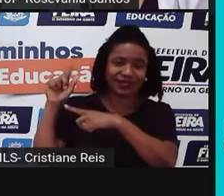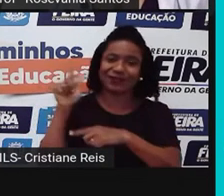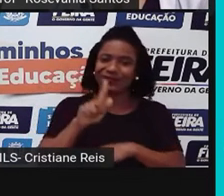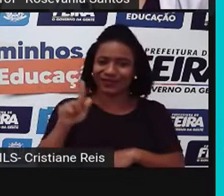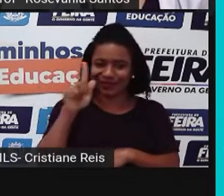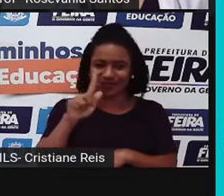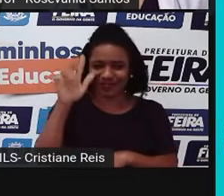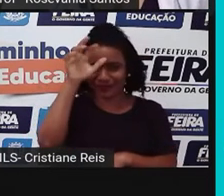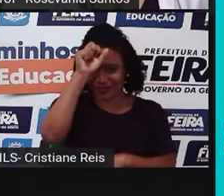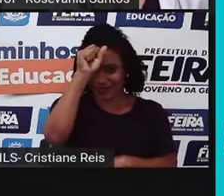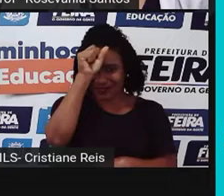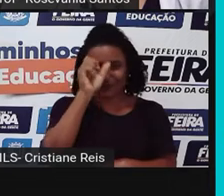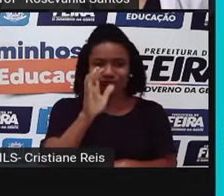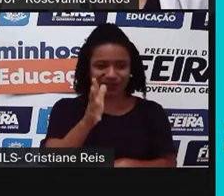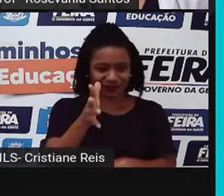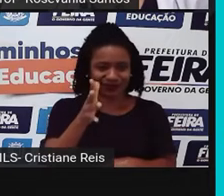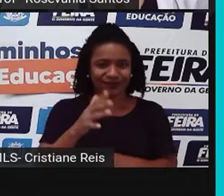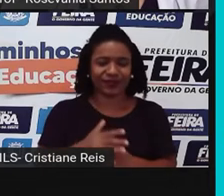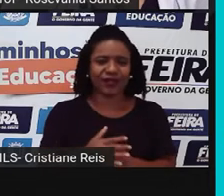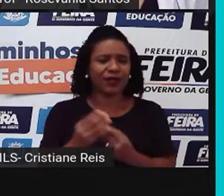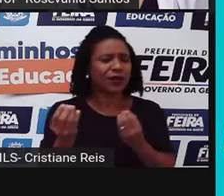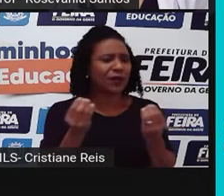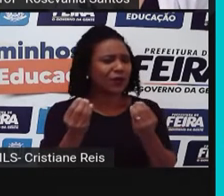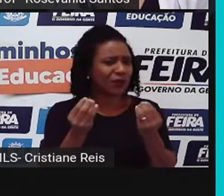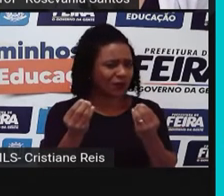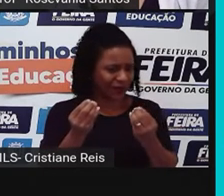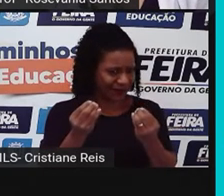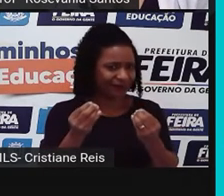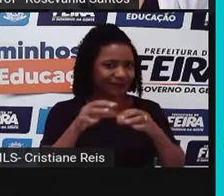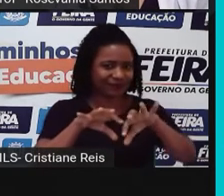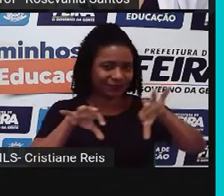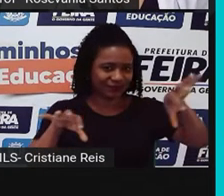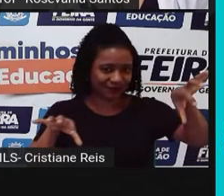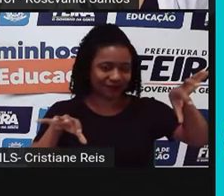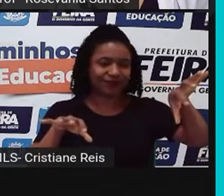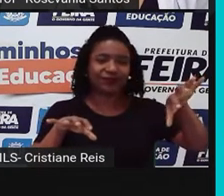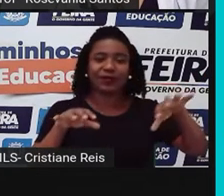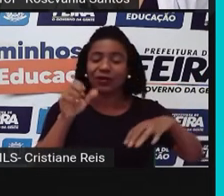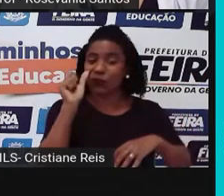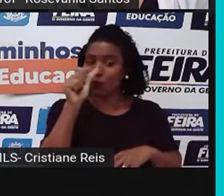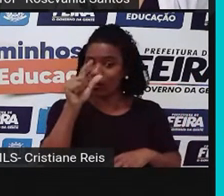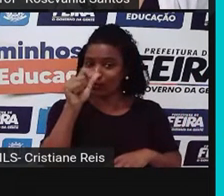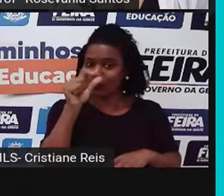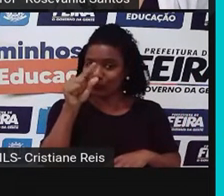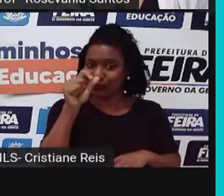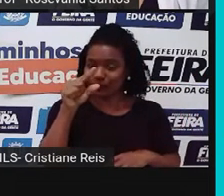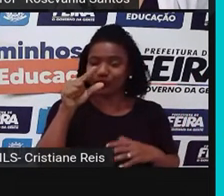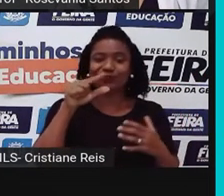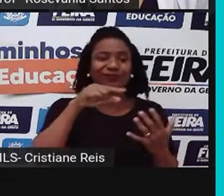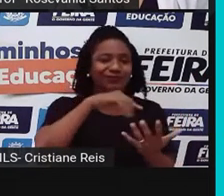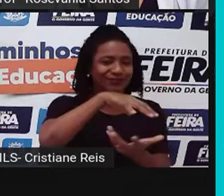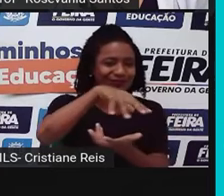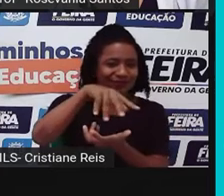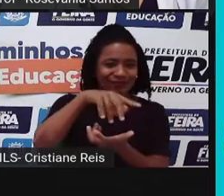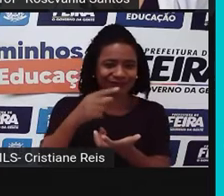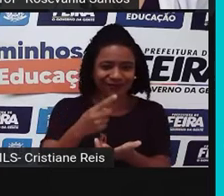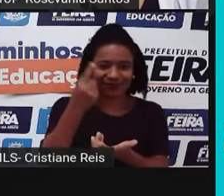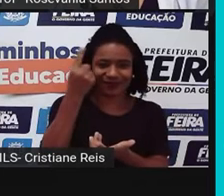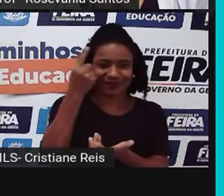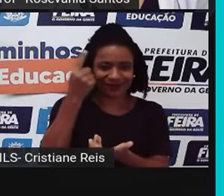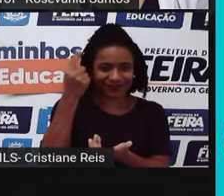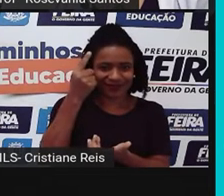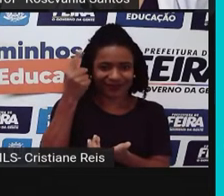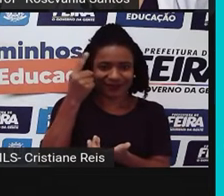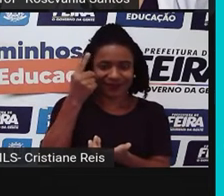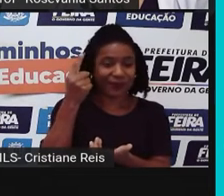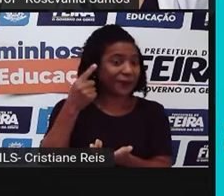geografia. Então, como é que era essa divisão? Primeiro mundo, tudo aqui de azul, que pegava toda a, né, toda